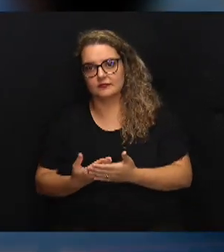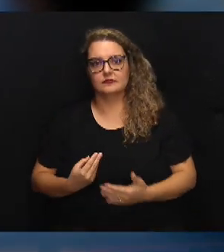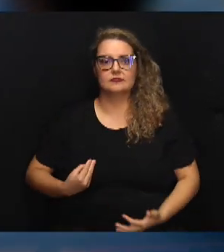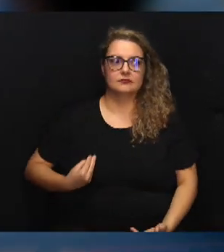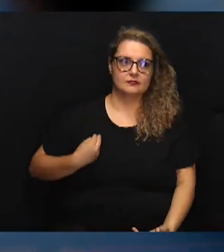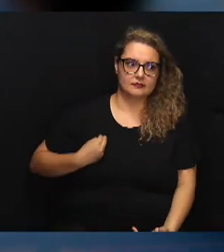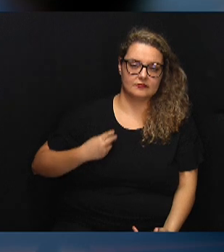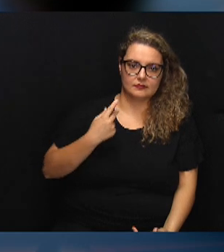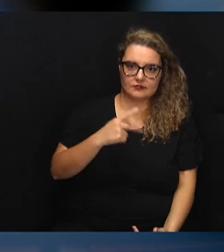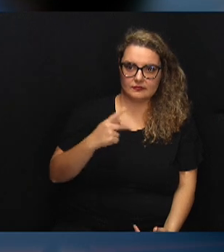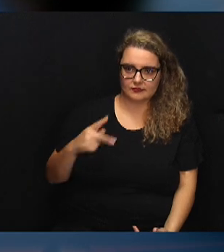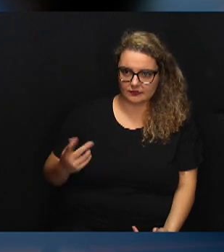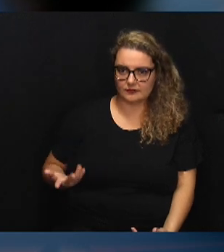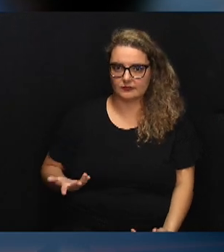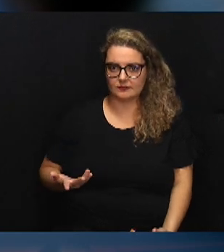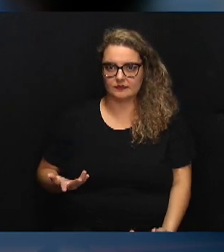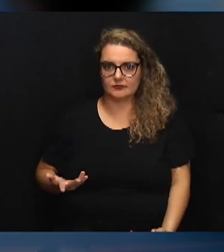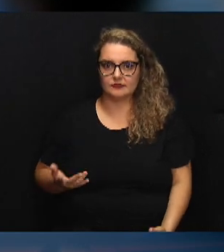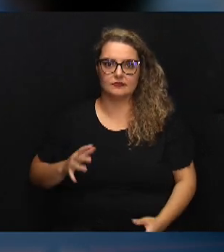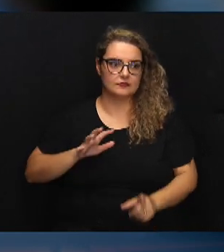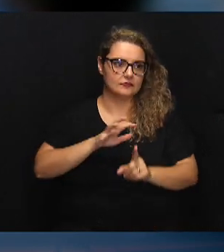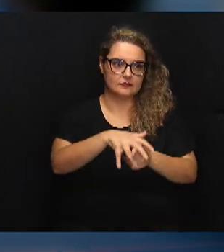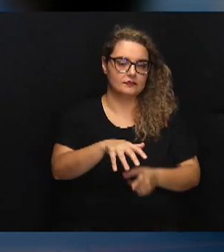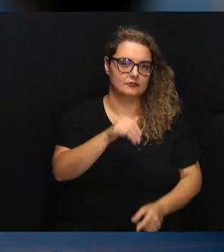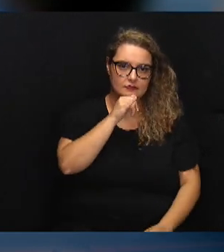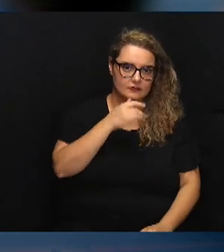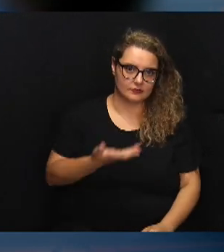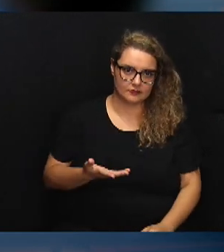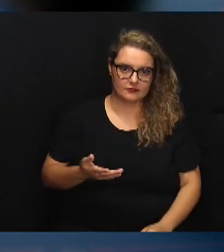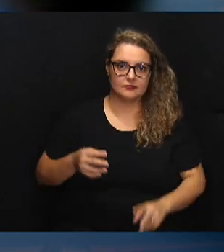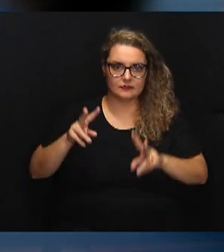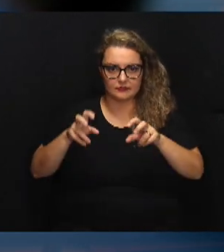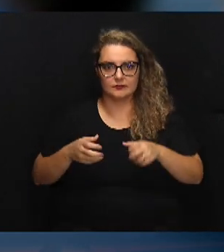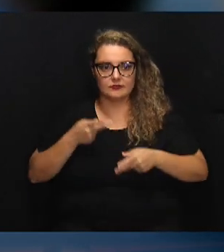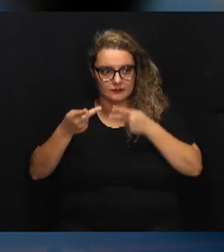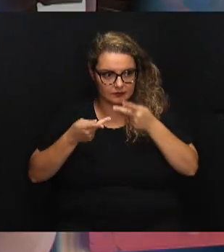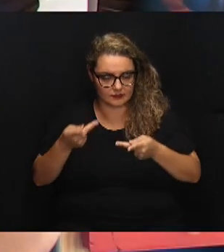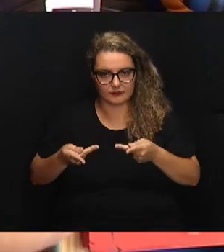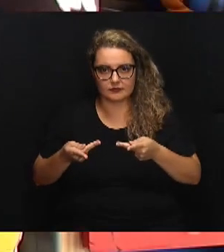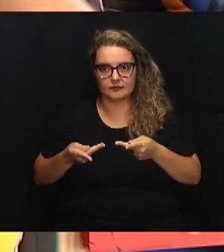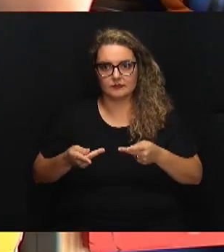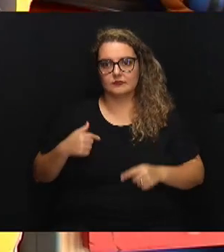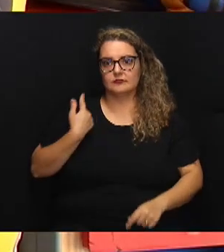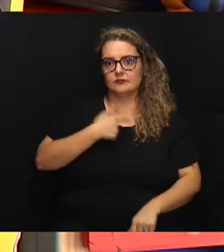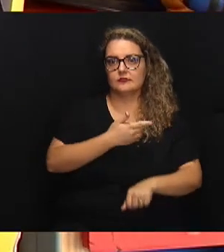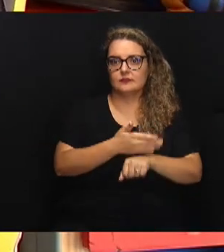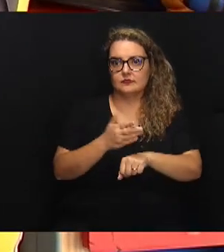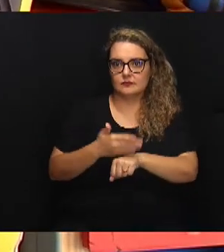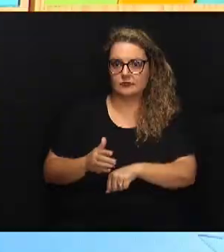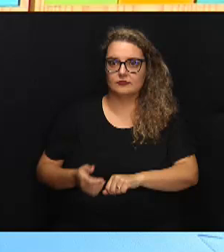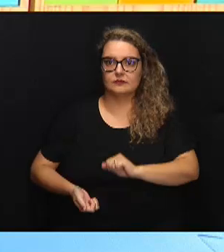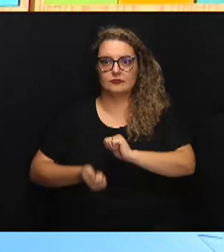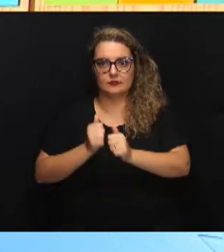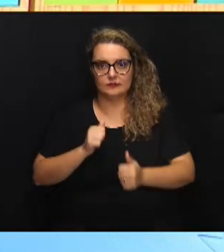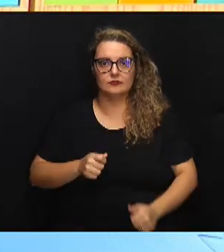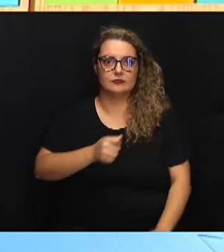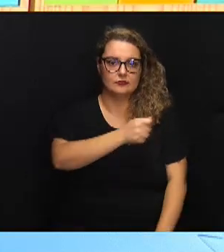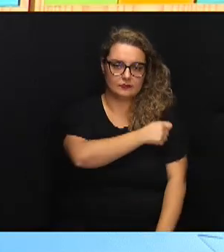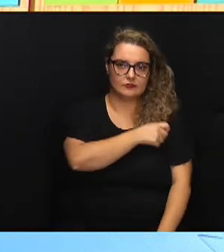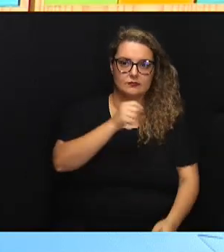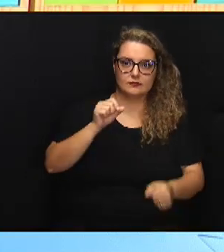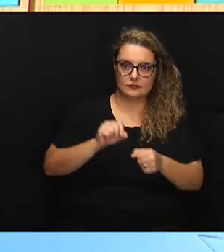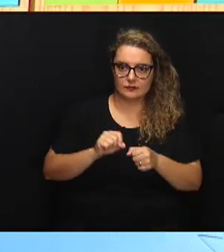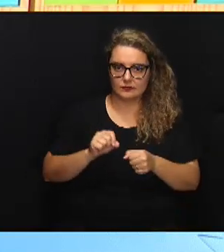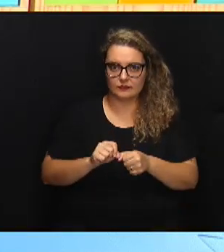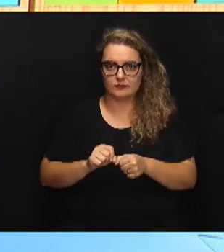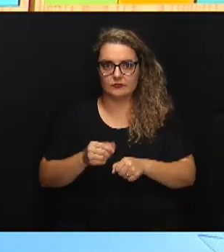vivência deles, o bullying, por exemplo, que é um assunto que a gente aborda bastante durante nossos treinos. O atleta, o aluno que faz o